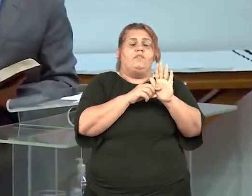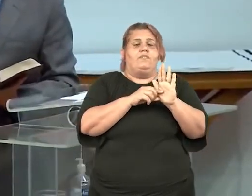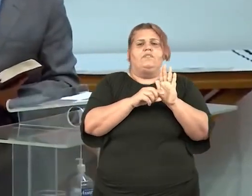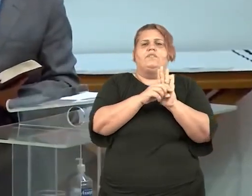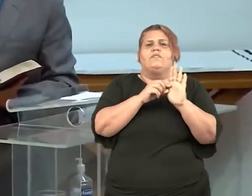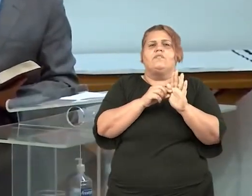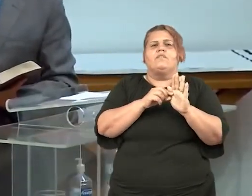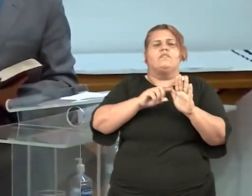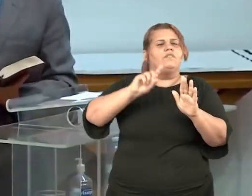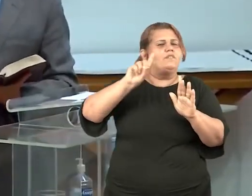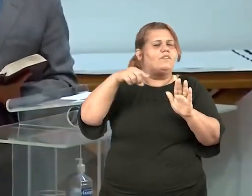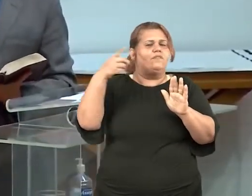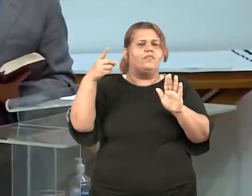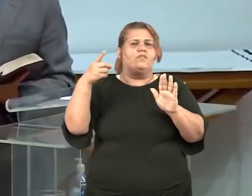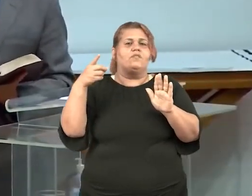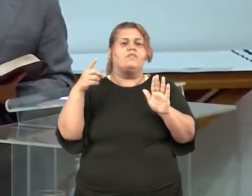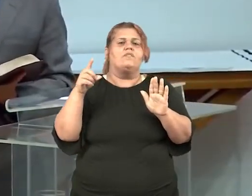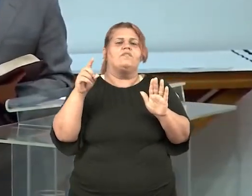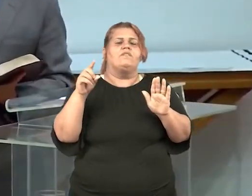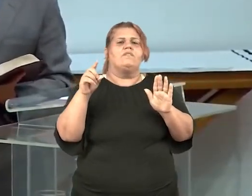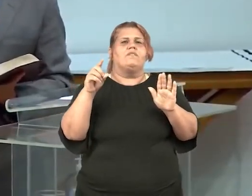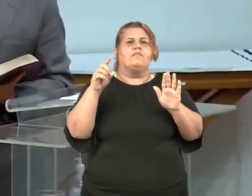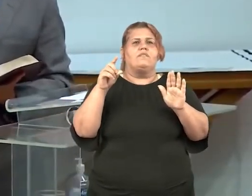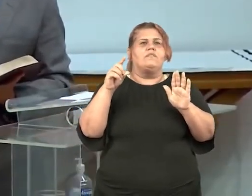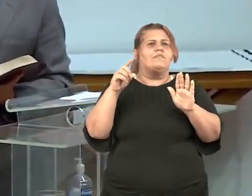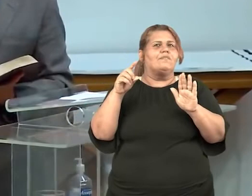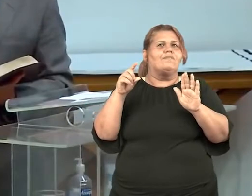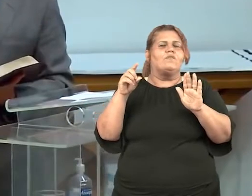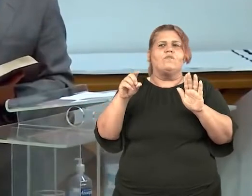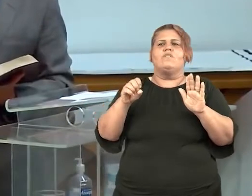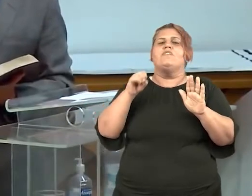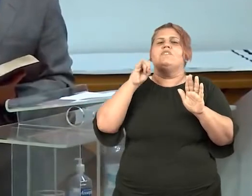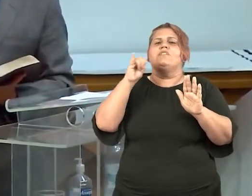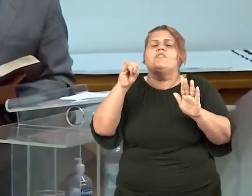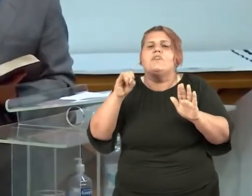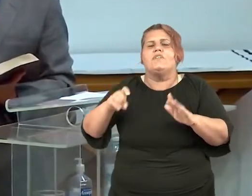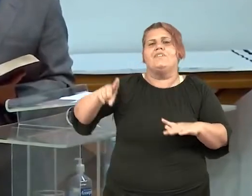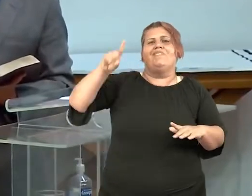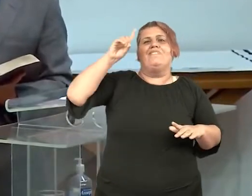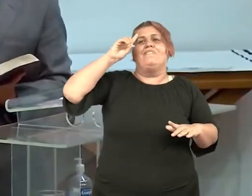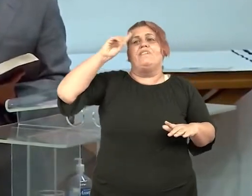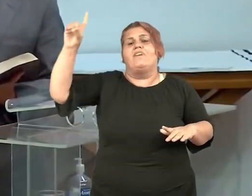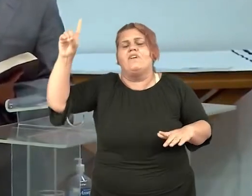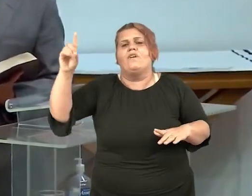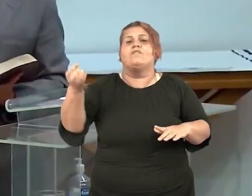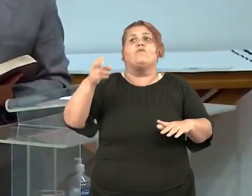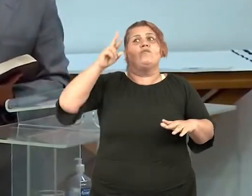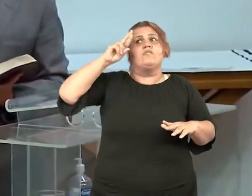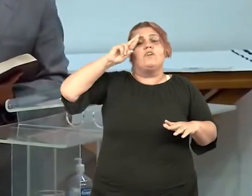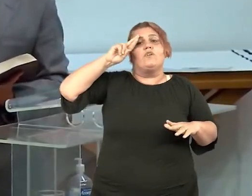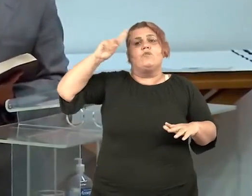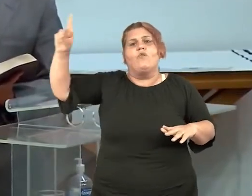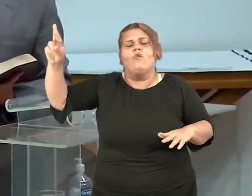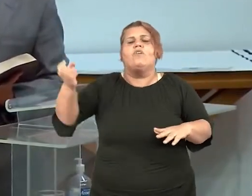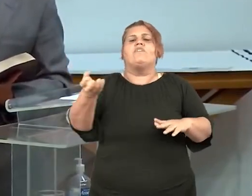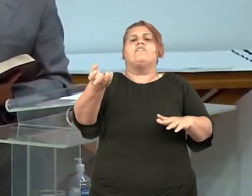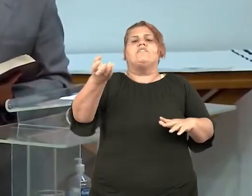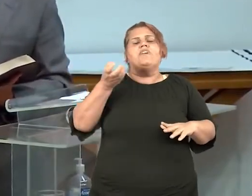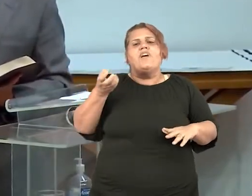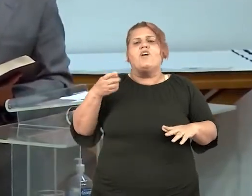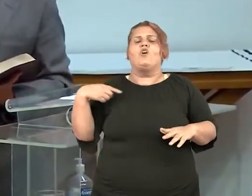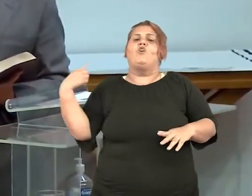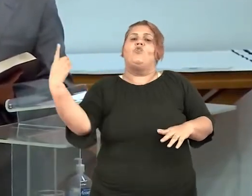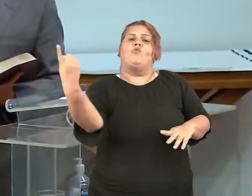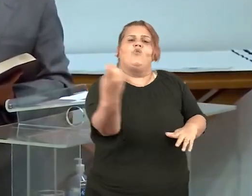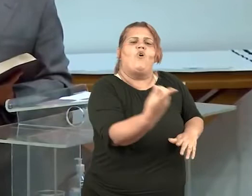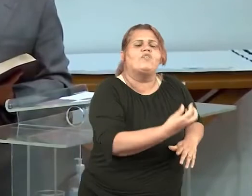No verso 15 diz: em vez disso, devíeis dizer, se o Senhor quiser, nós não só viveremos, como